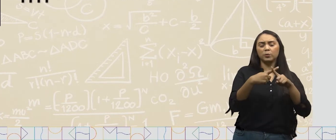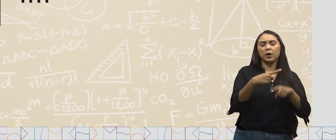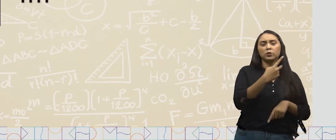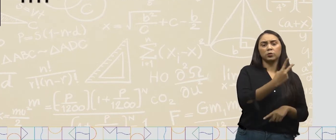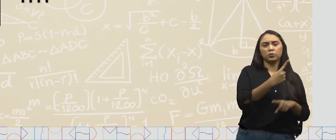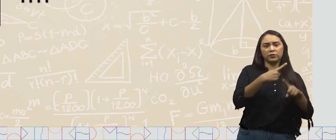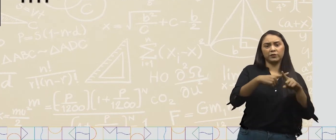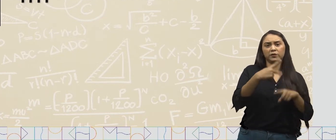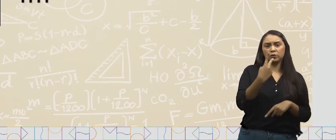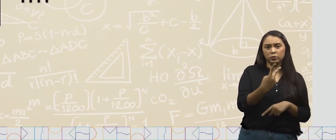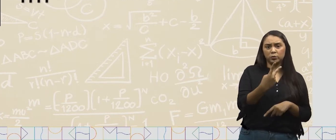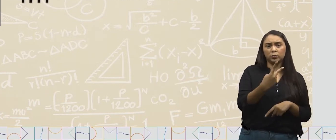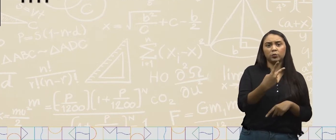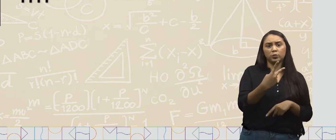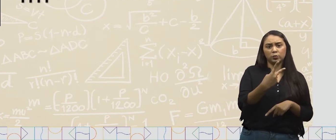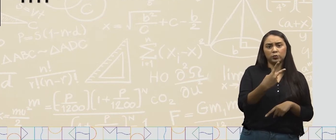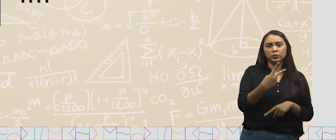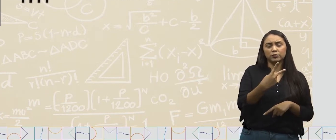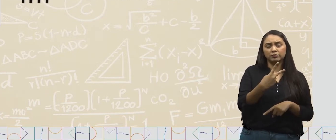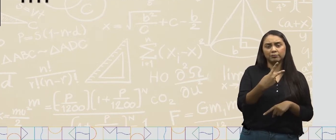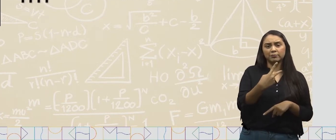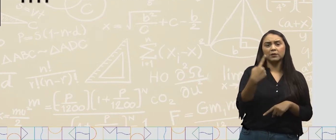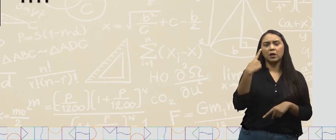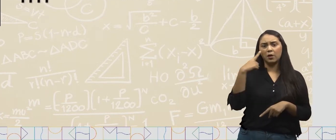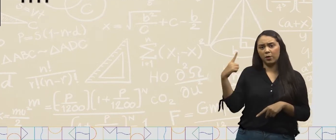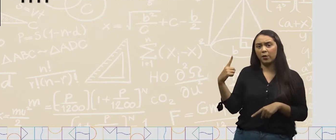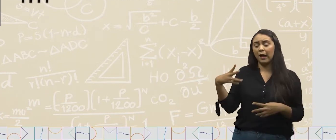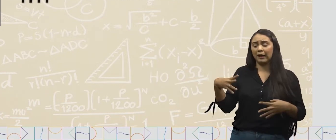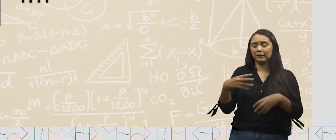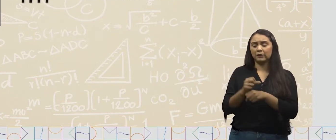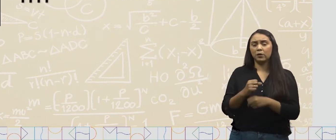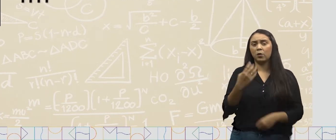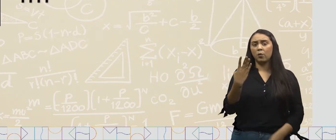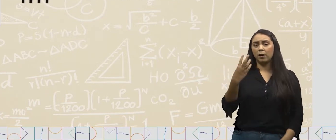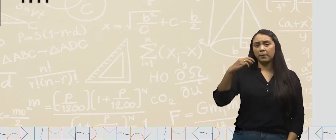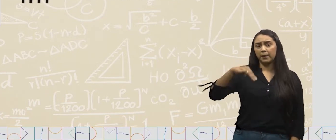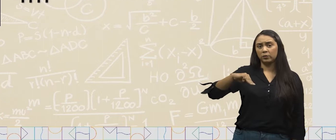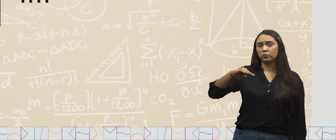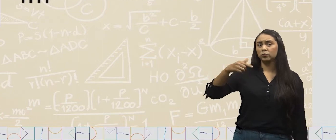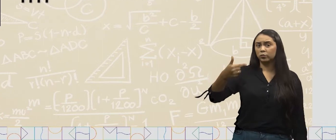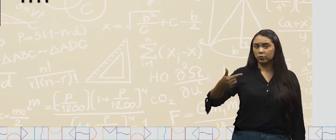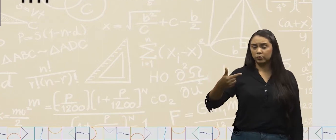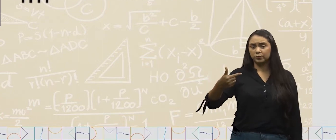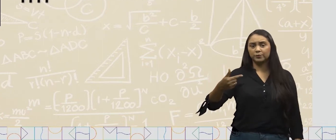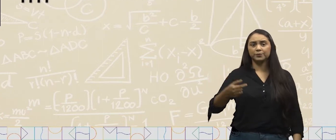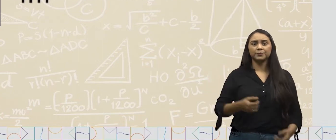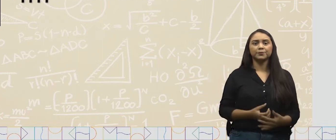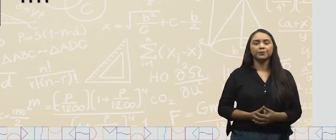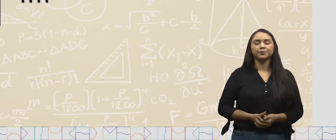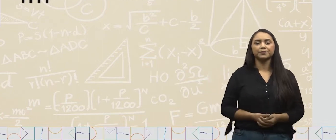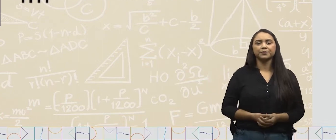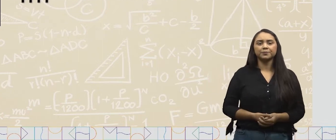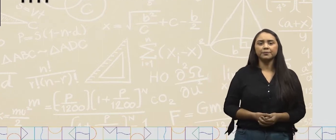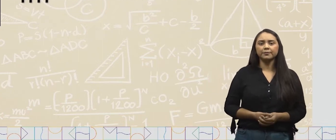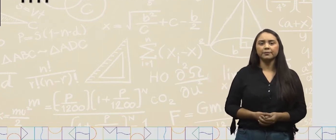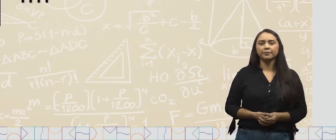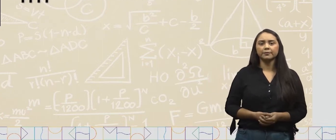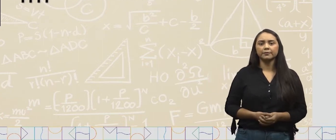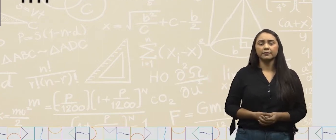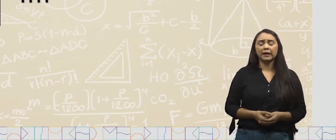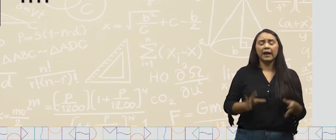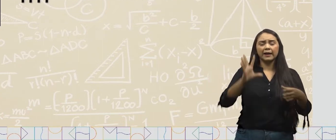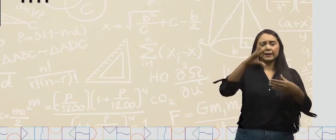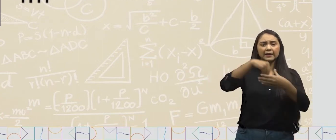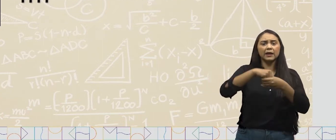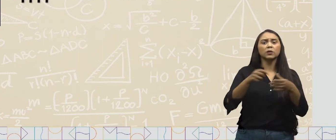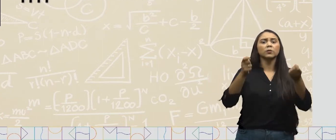lado vezes lado, temos a área total de 4 metros quadrados. Logo,